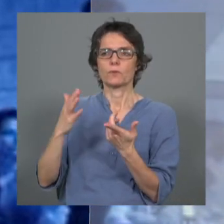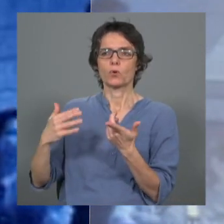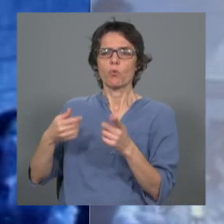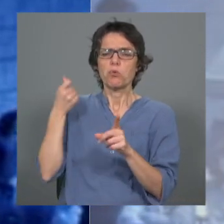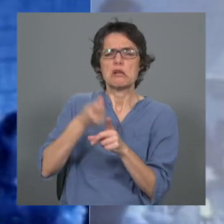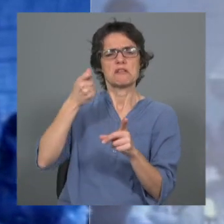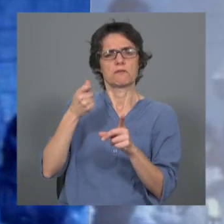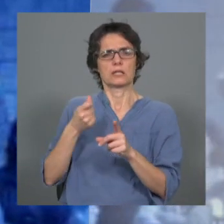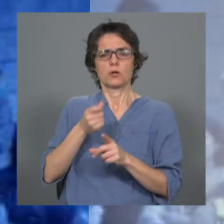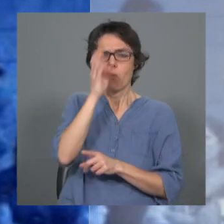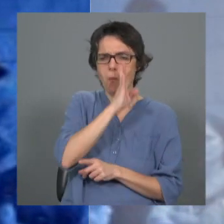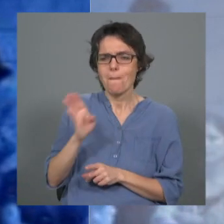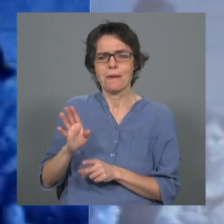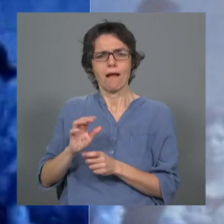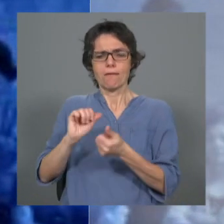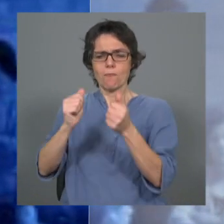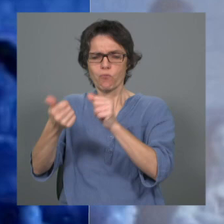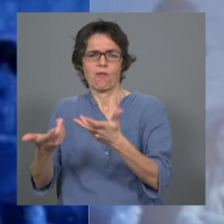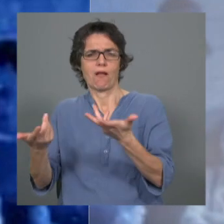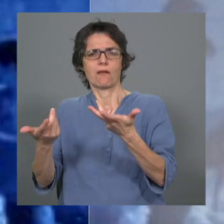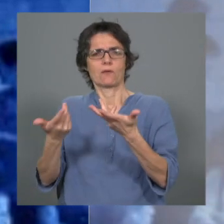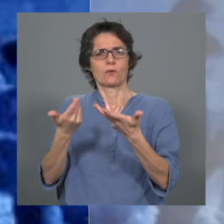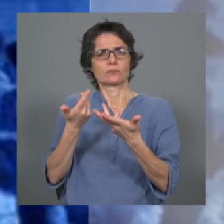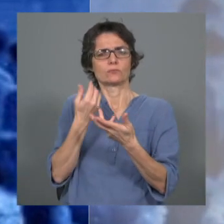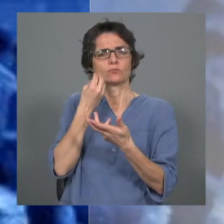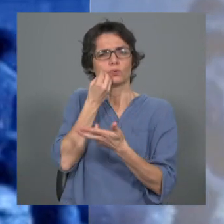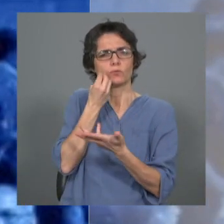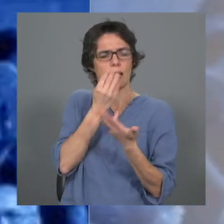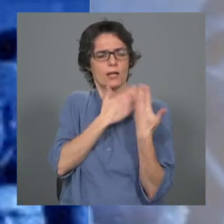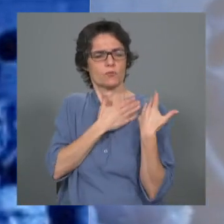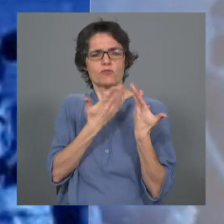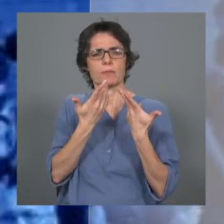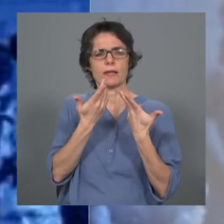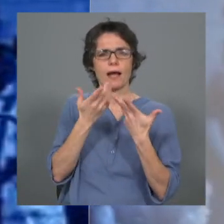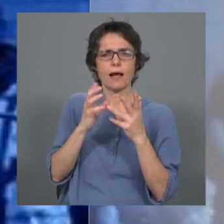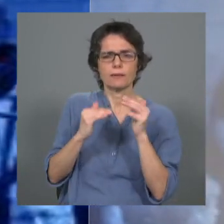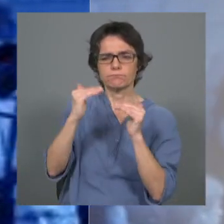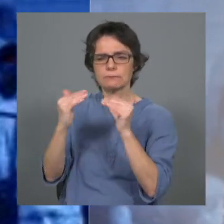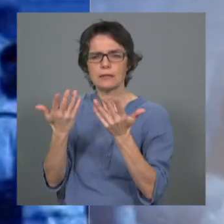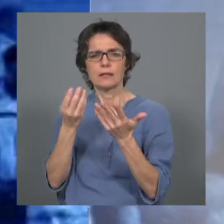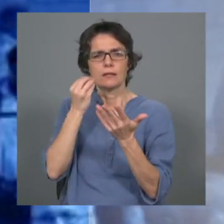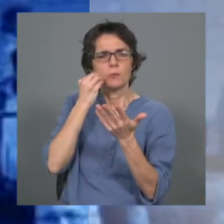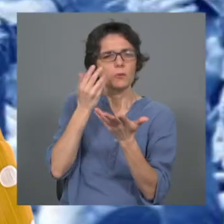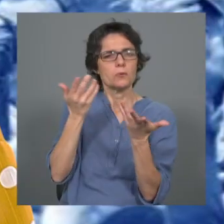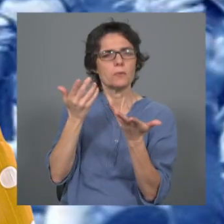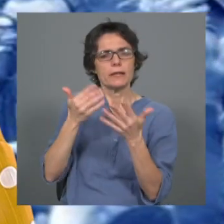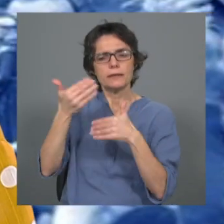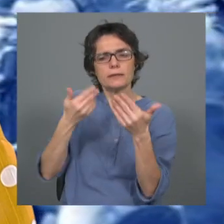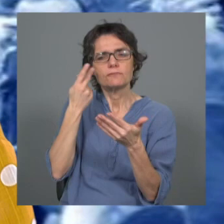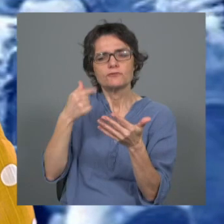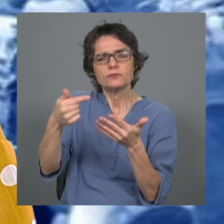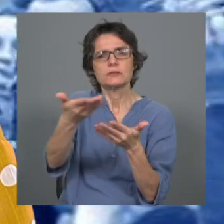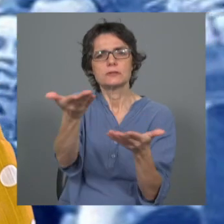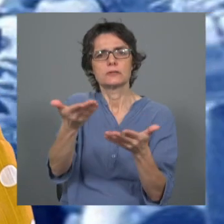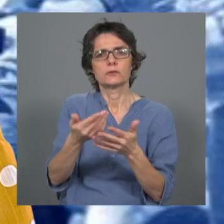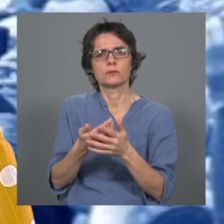de práticas de pastoral, de responsabilização que de alguma forma hoje se sente